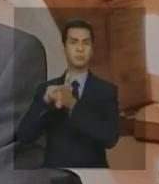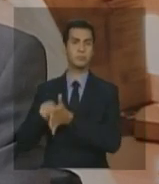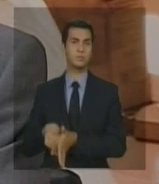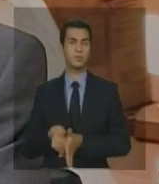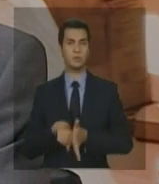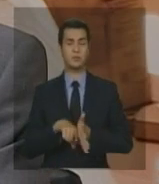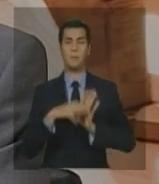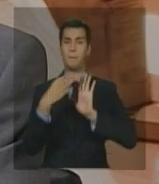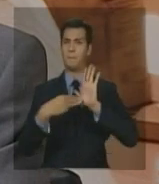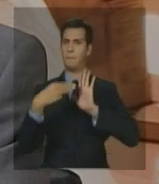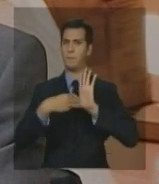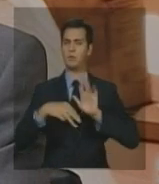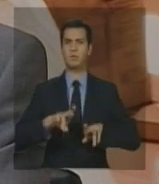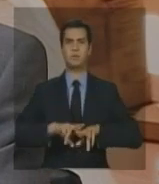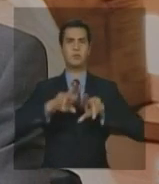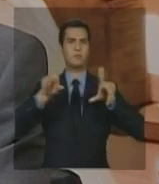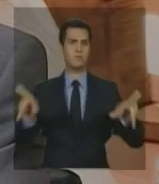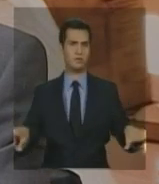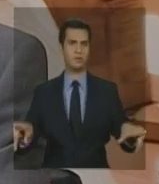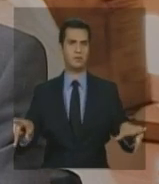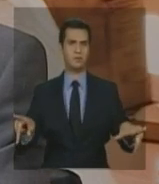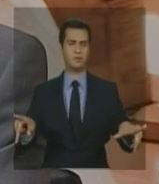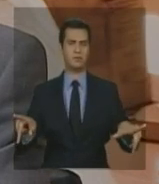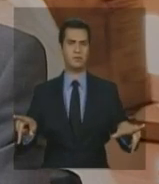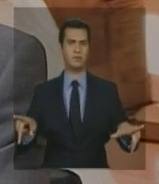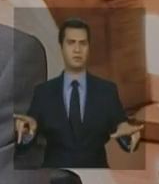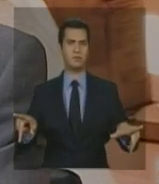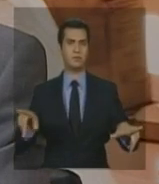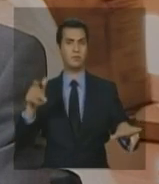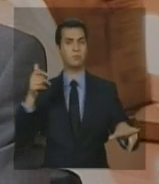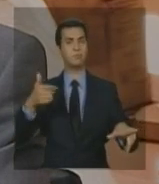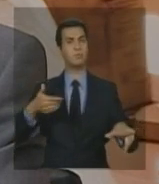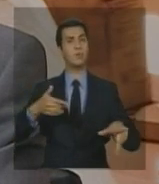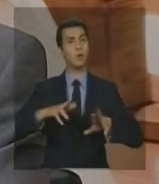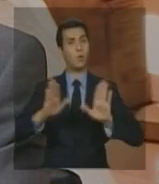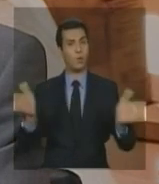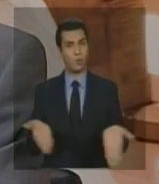um outro padrão, né? Um outro modelo de pesquisa. Então, nós temos hoje